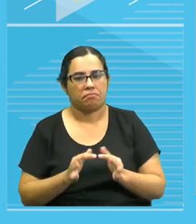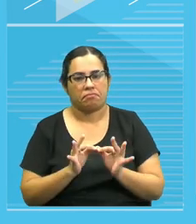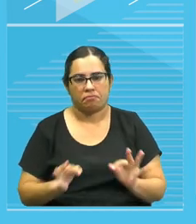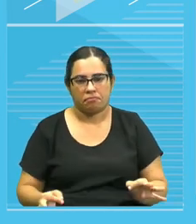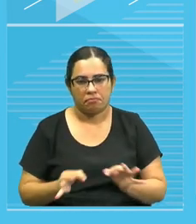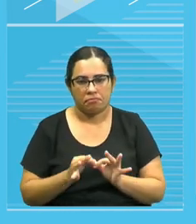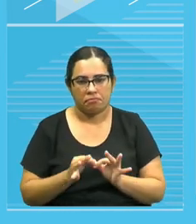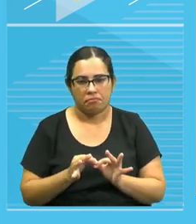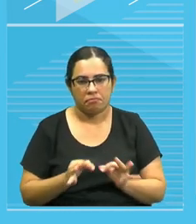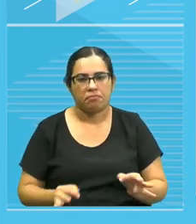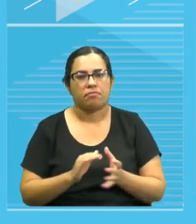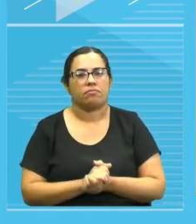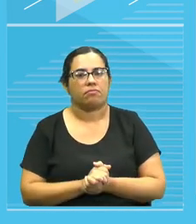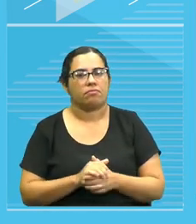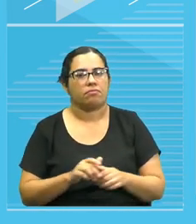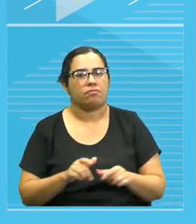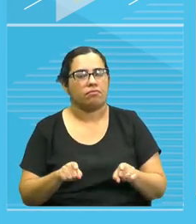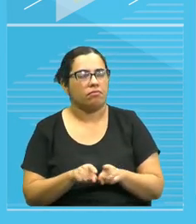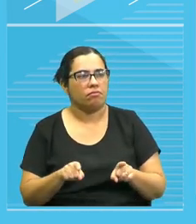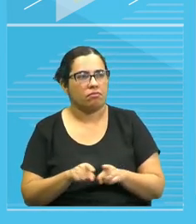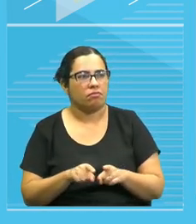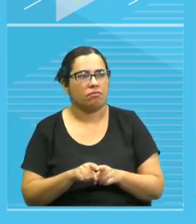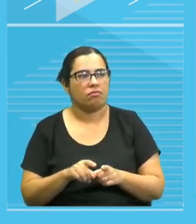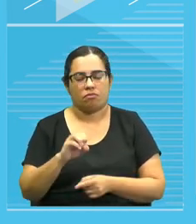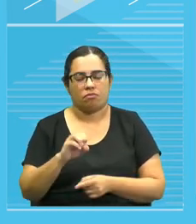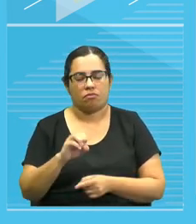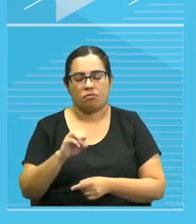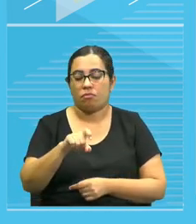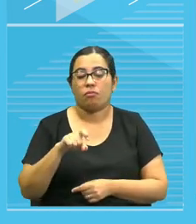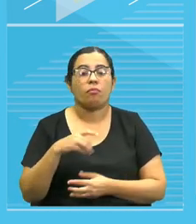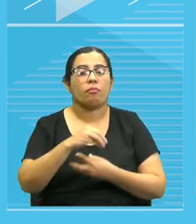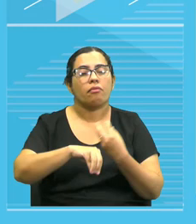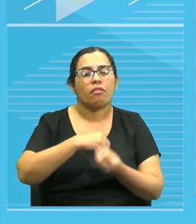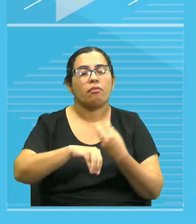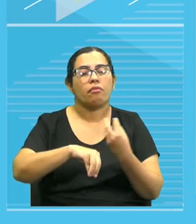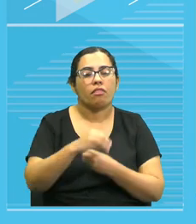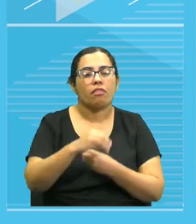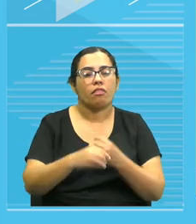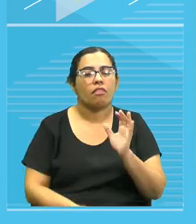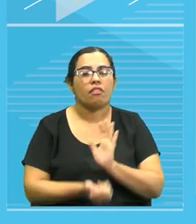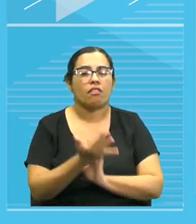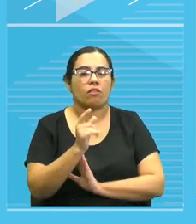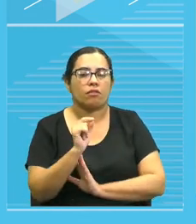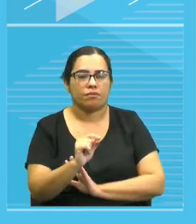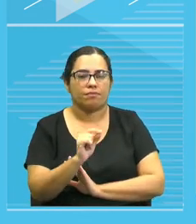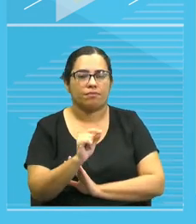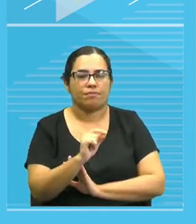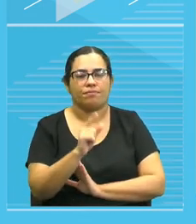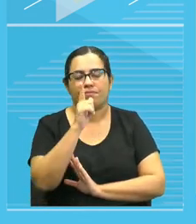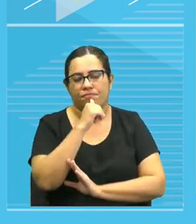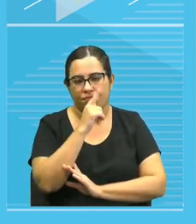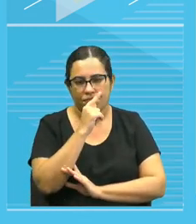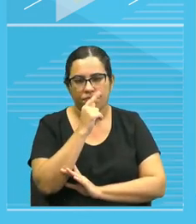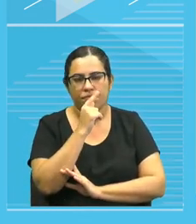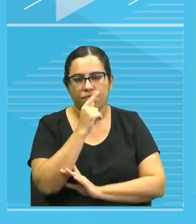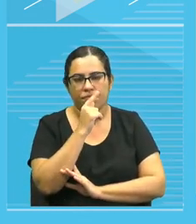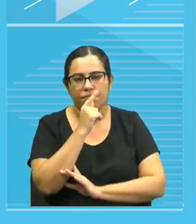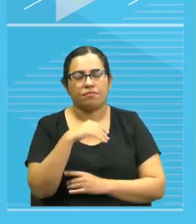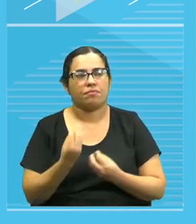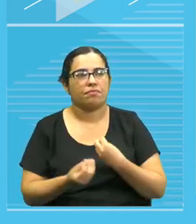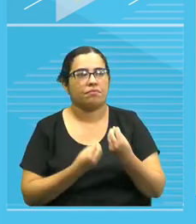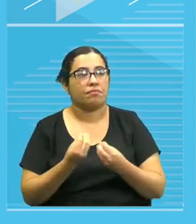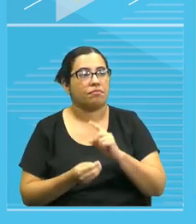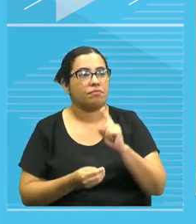simples gás oxigênio também vai formar o quê água então nós vamos ter uma